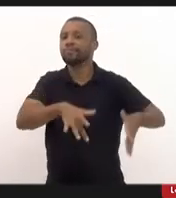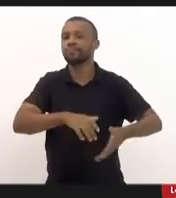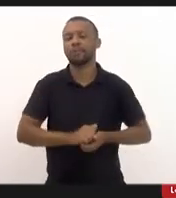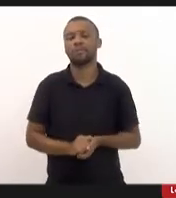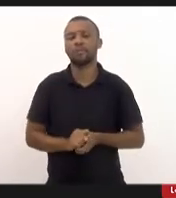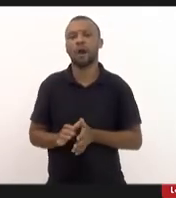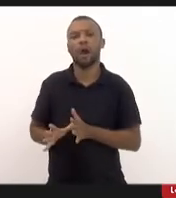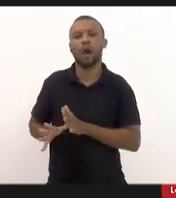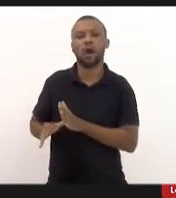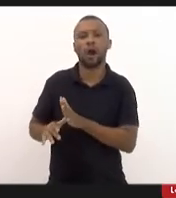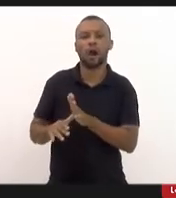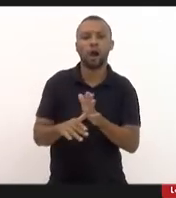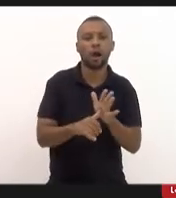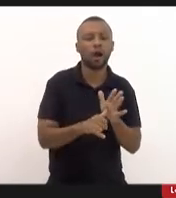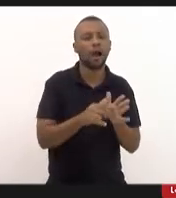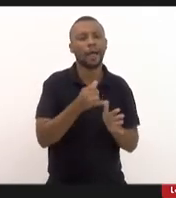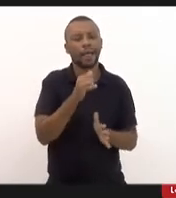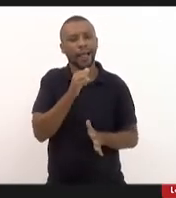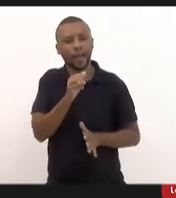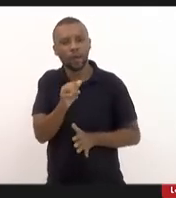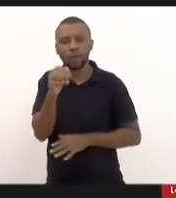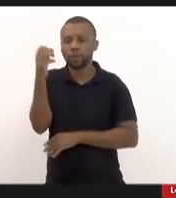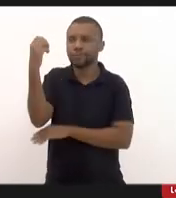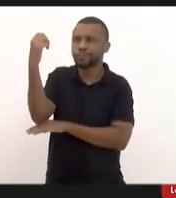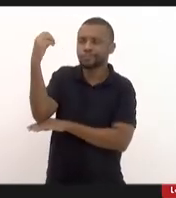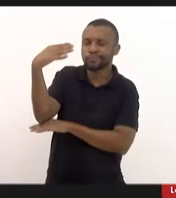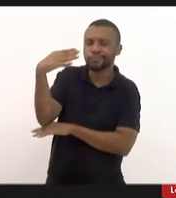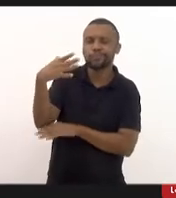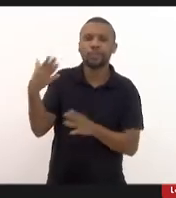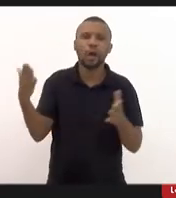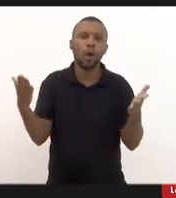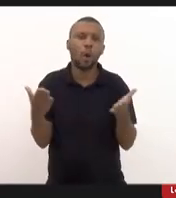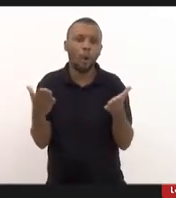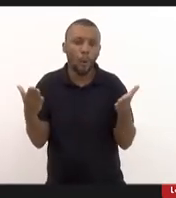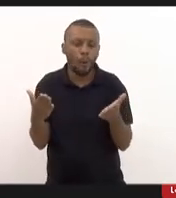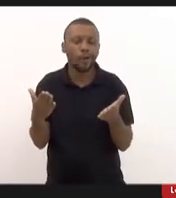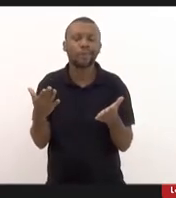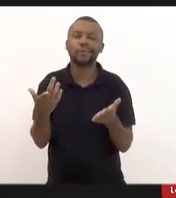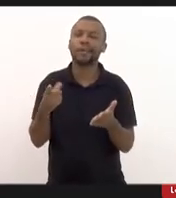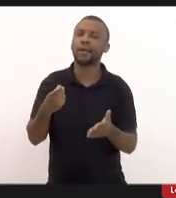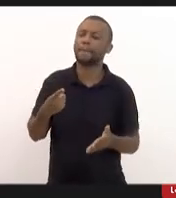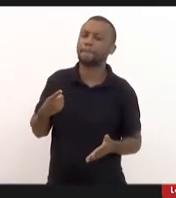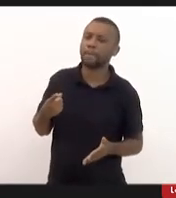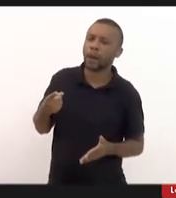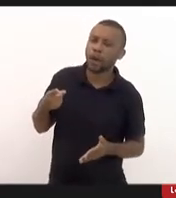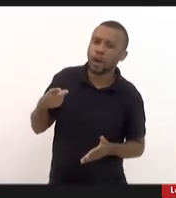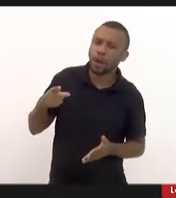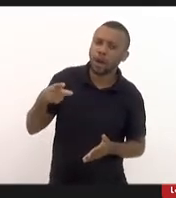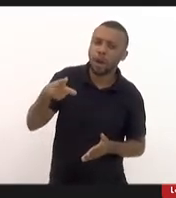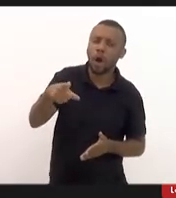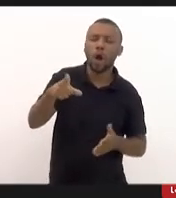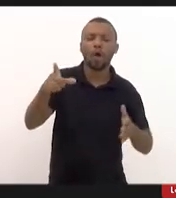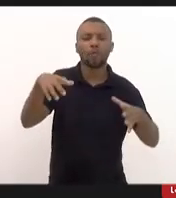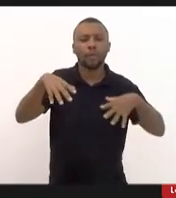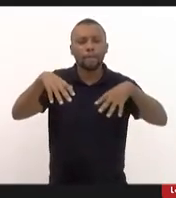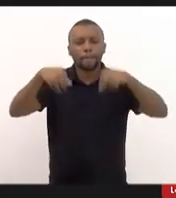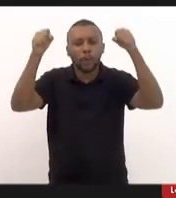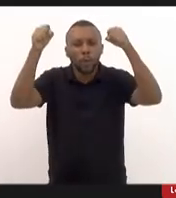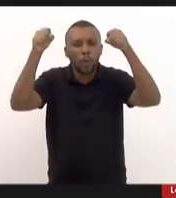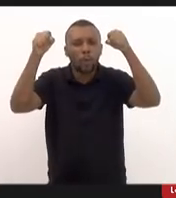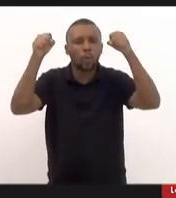as baterias da iluminação, isso. Hoje se anda quilômetros e quilômetros num breu total.